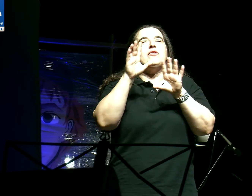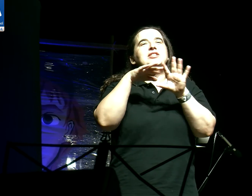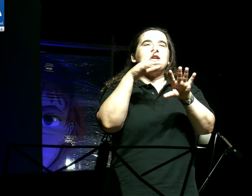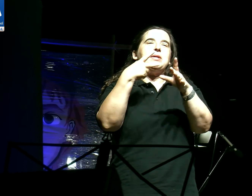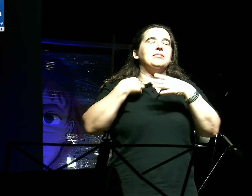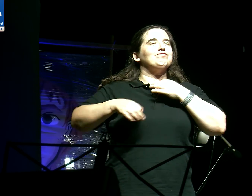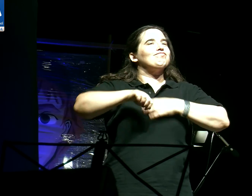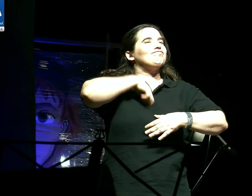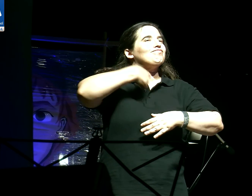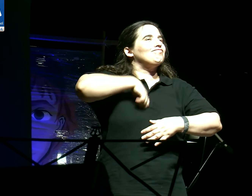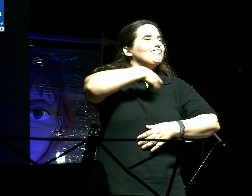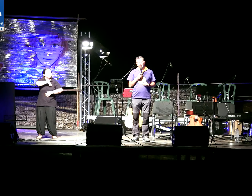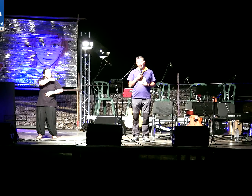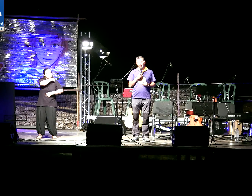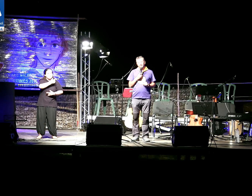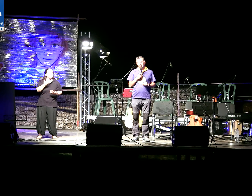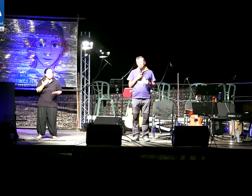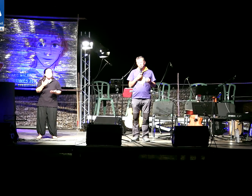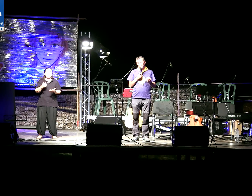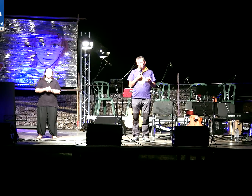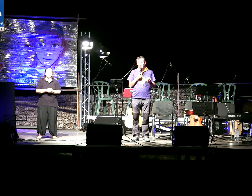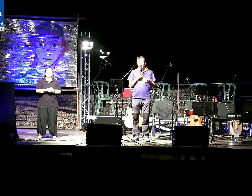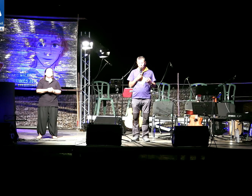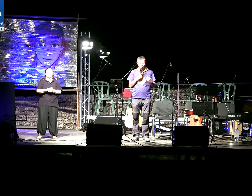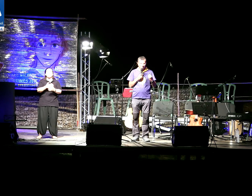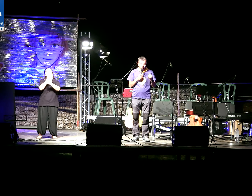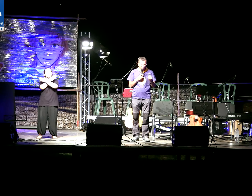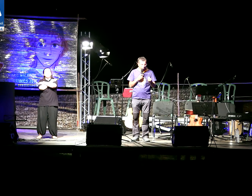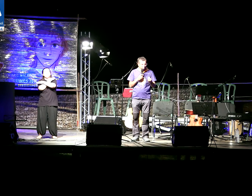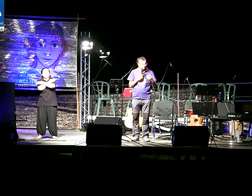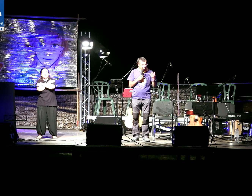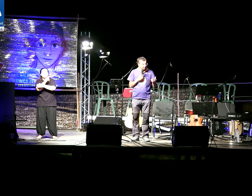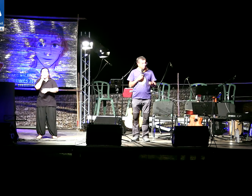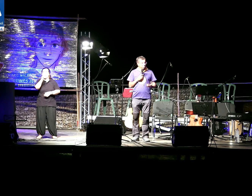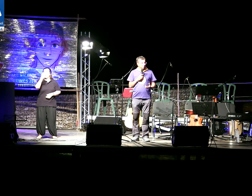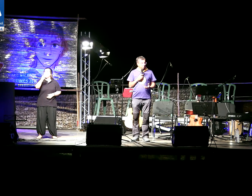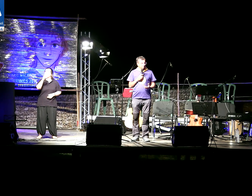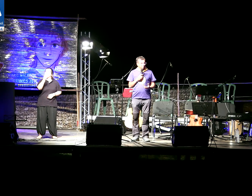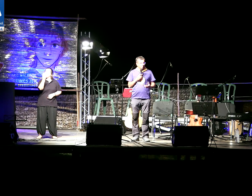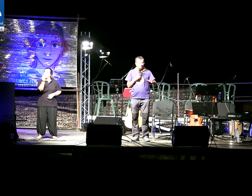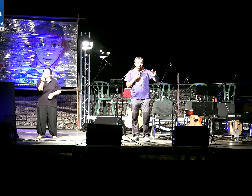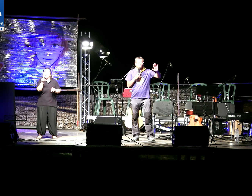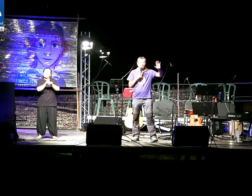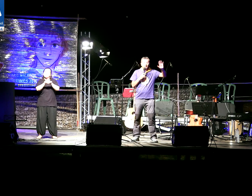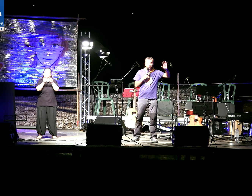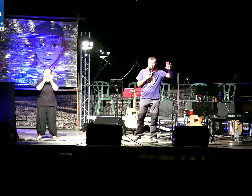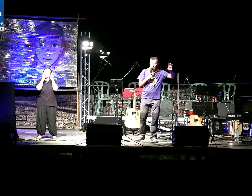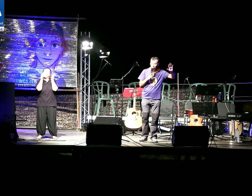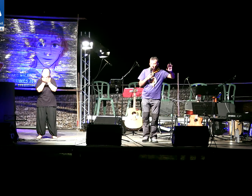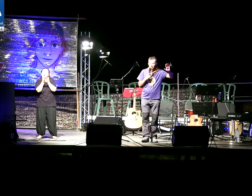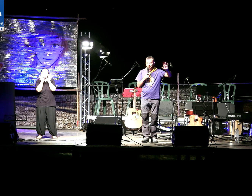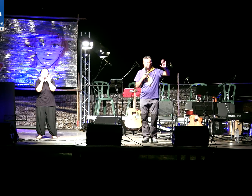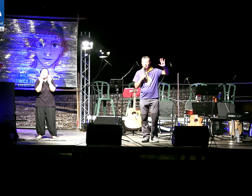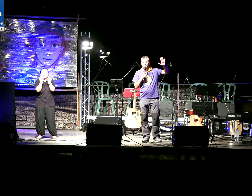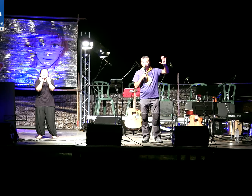estética pode acontecer e o nosso amigo isoo era uma bola de pêlo só que em